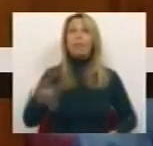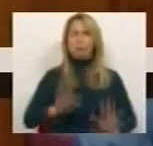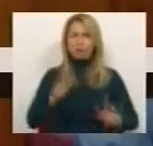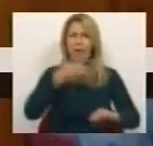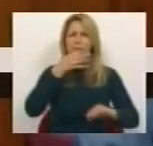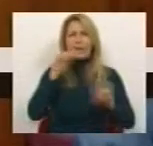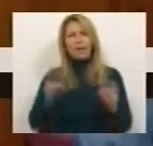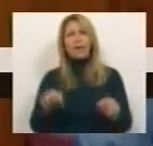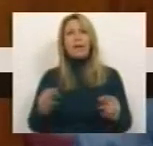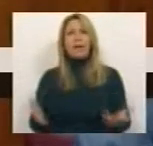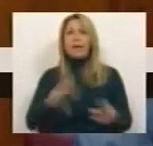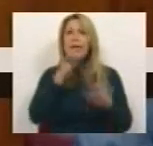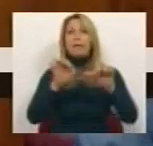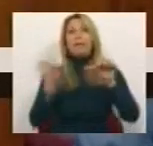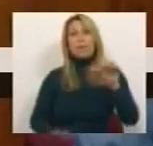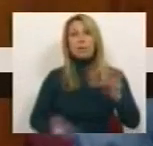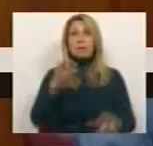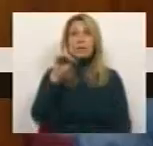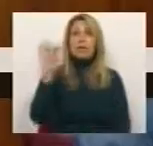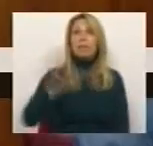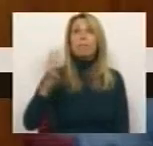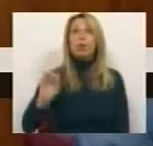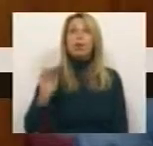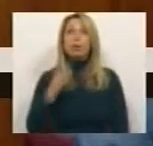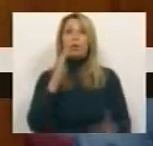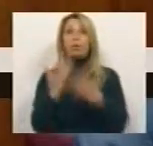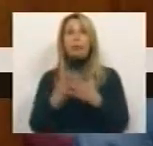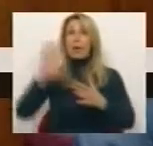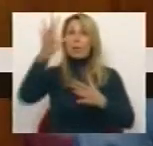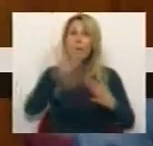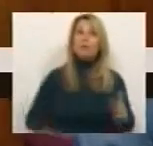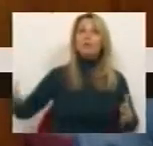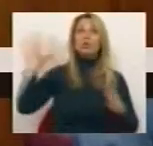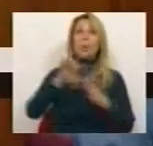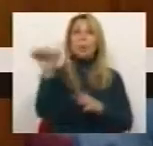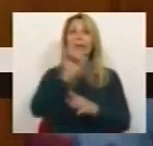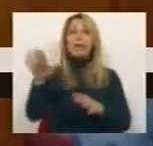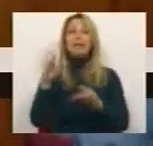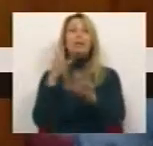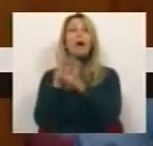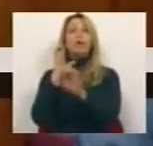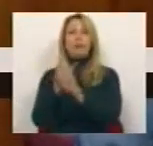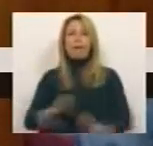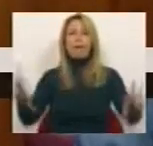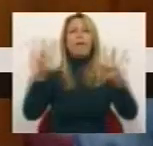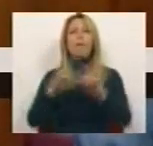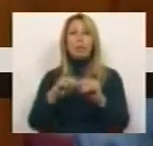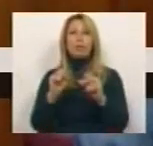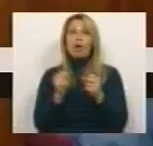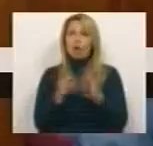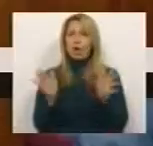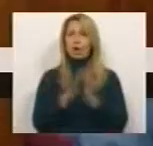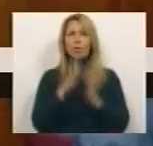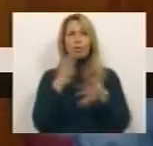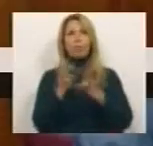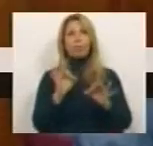intervenções. 60 milhões de euros servirão para colocar em todo o país mais de 500 autocarros novos e todos eles com alta